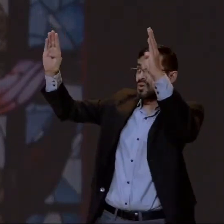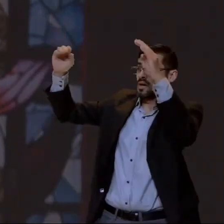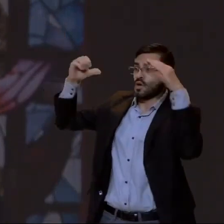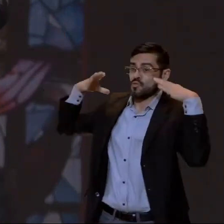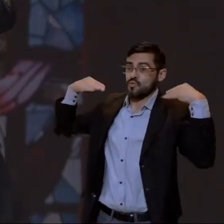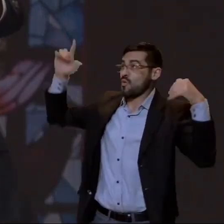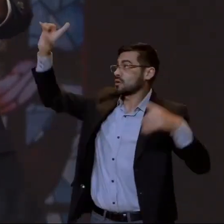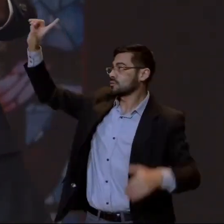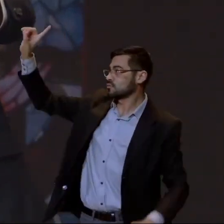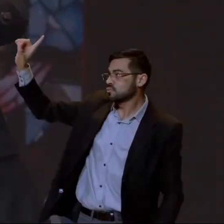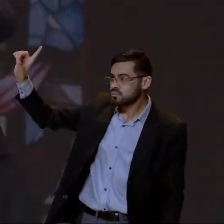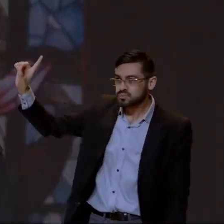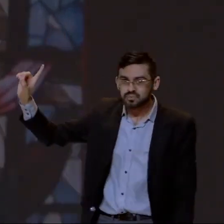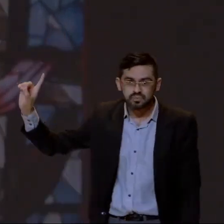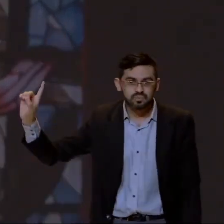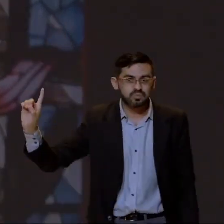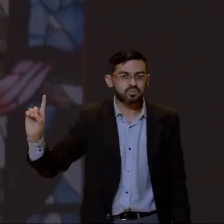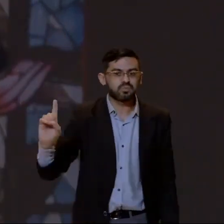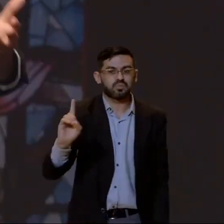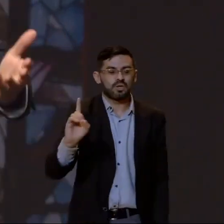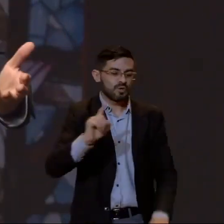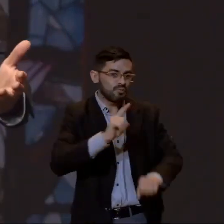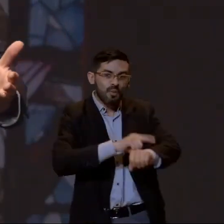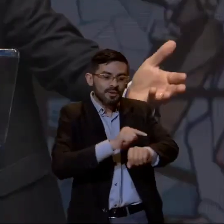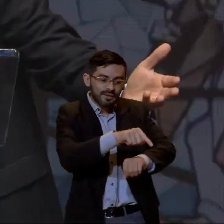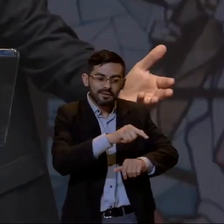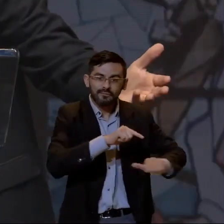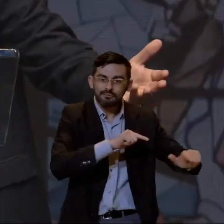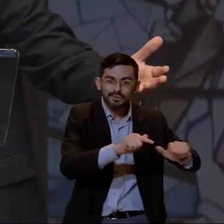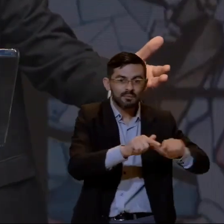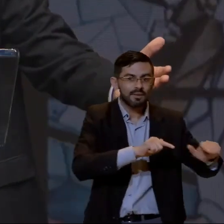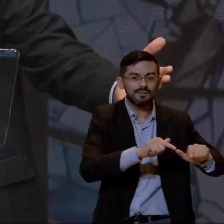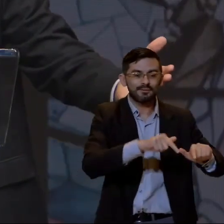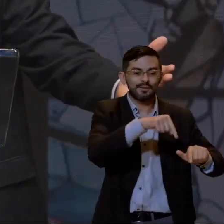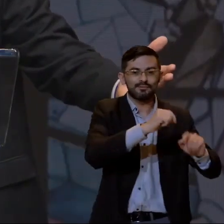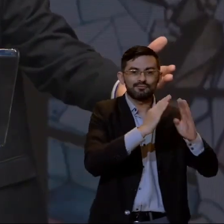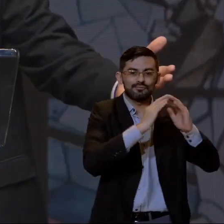para aquele homem durante o serviço no templo,